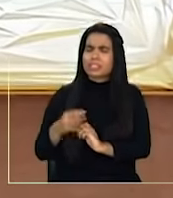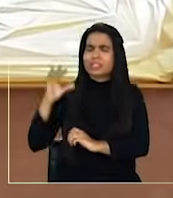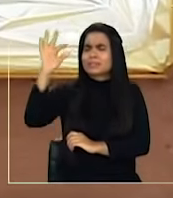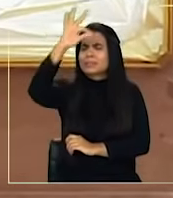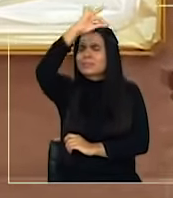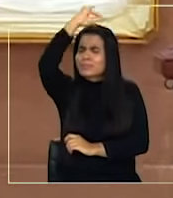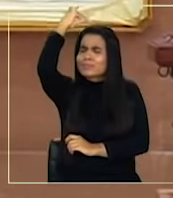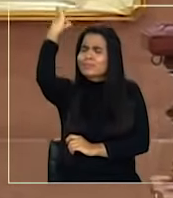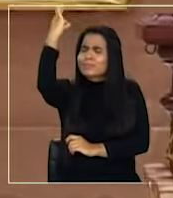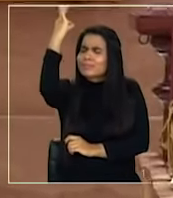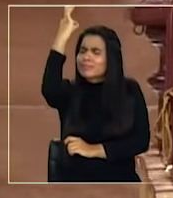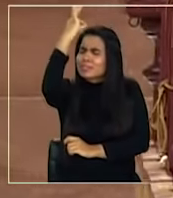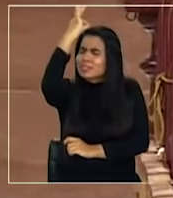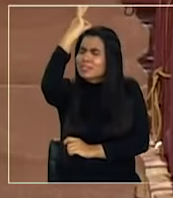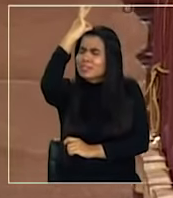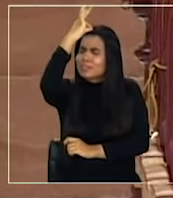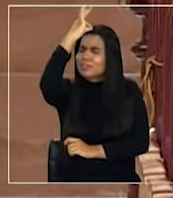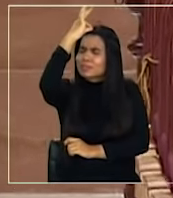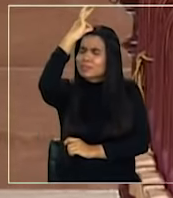Espírito Santo,